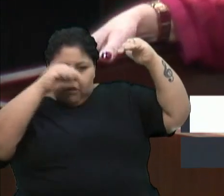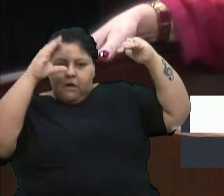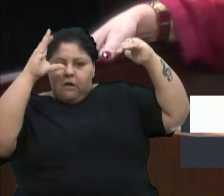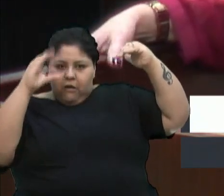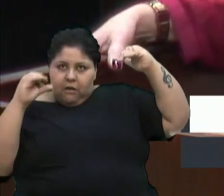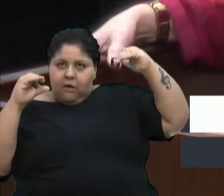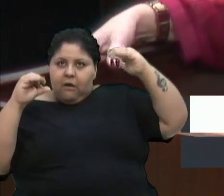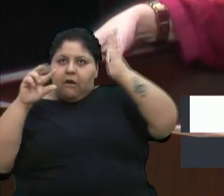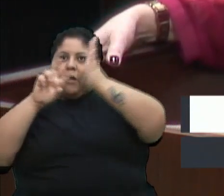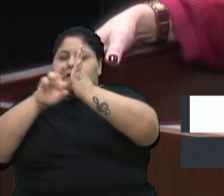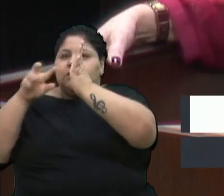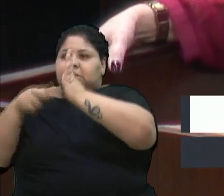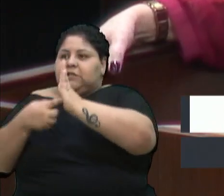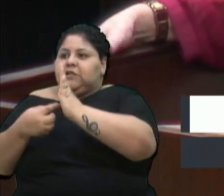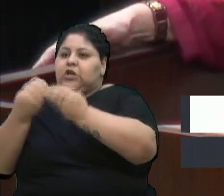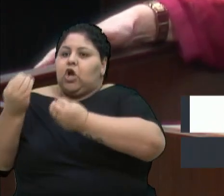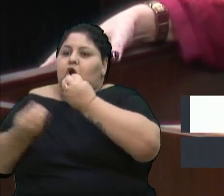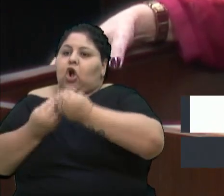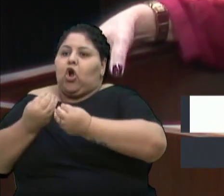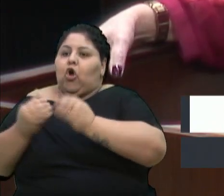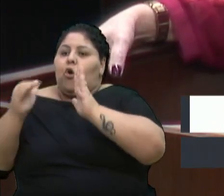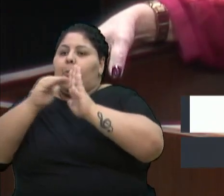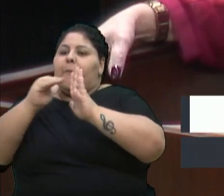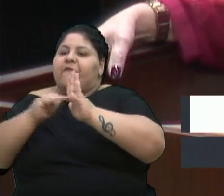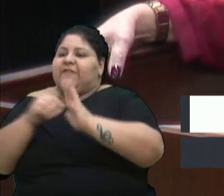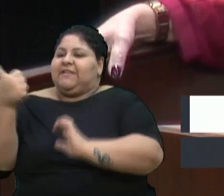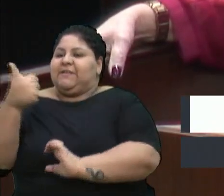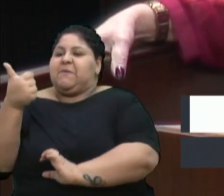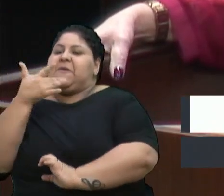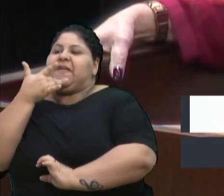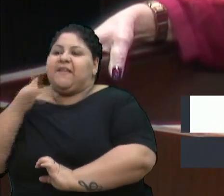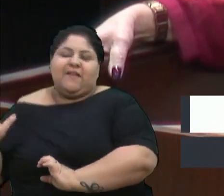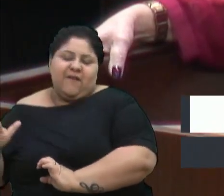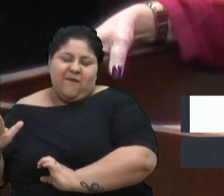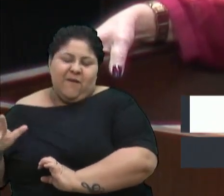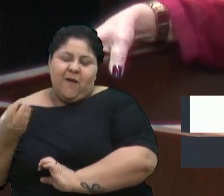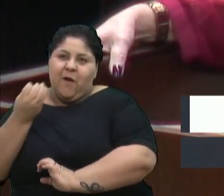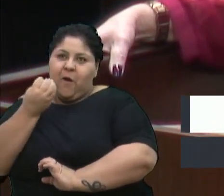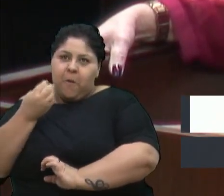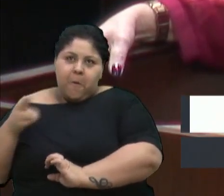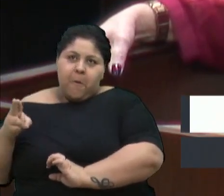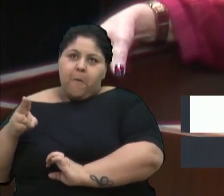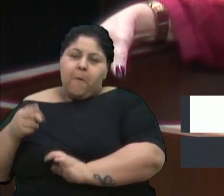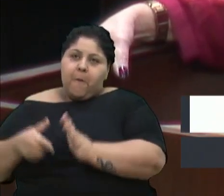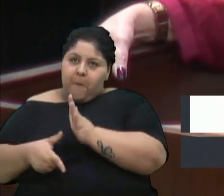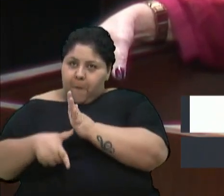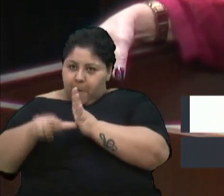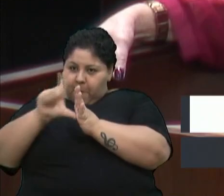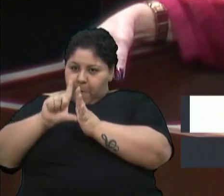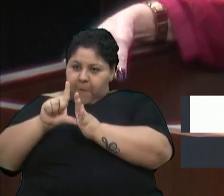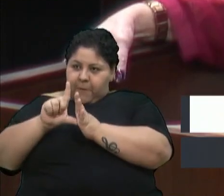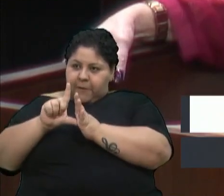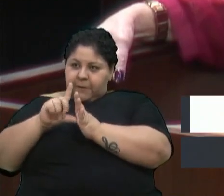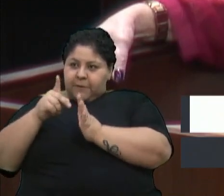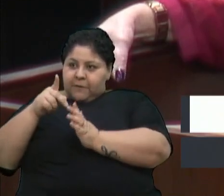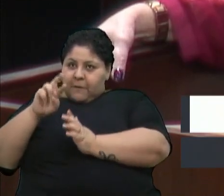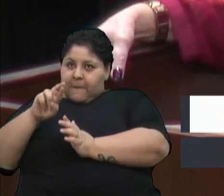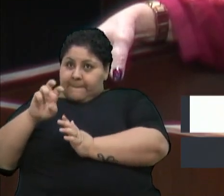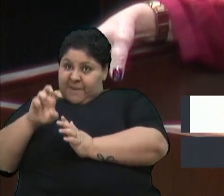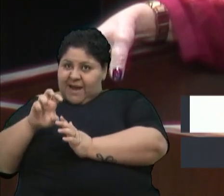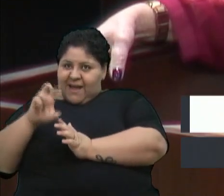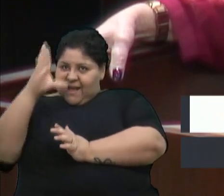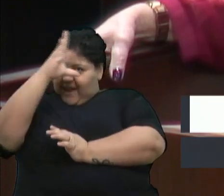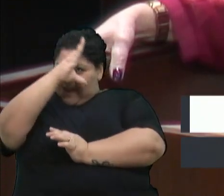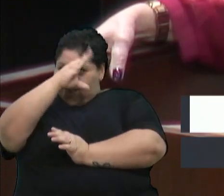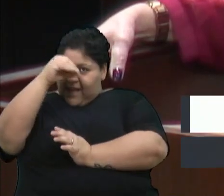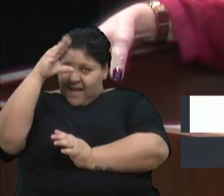a sua fase, primeira infância, né? Ou mesmo antes da pré-adolescência. Então,